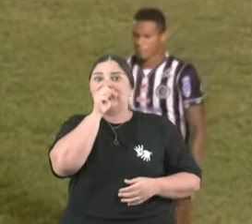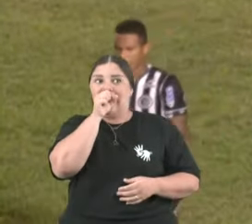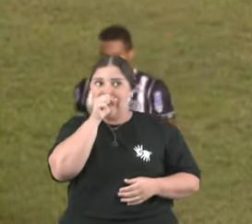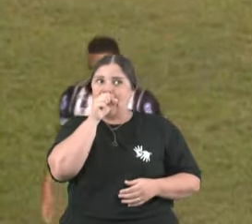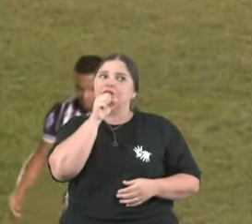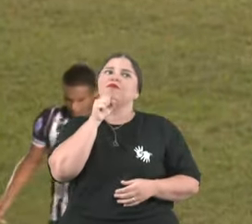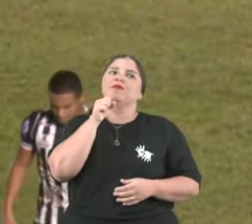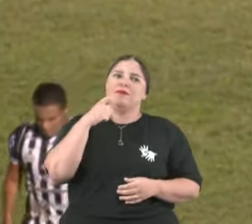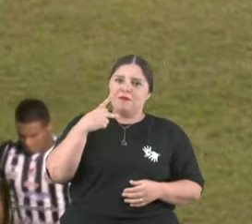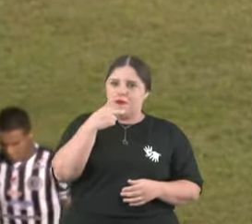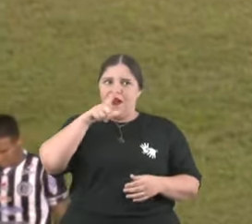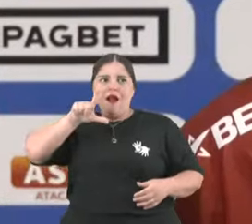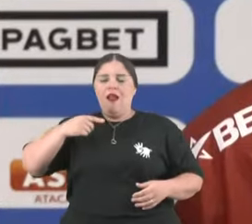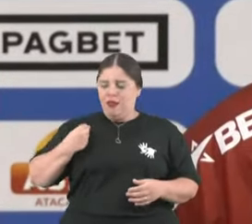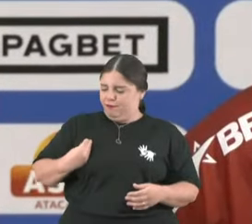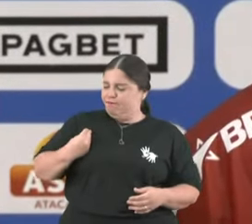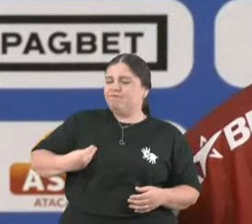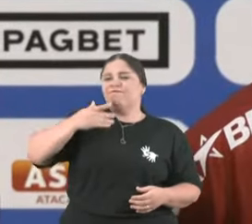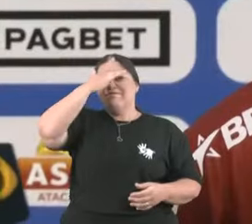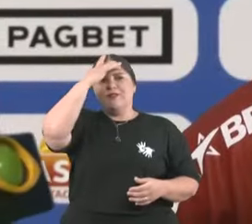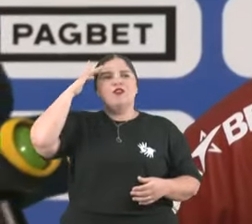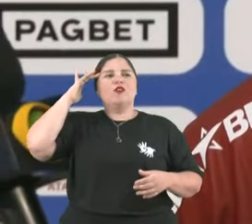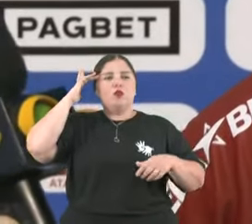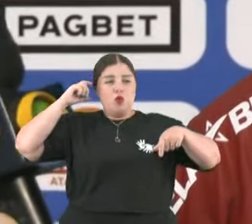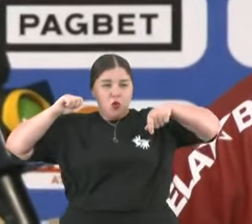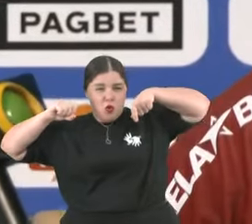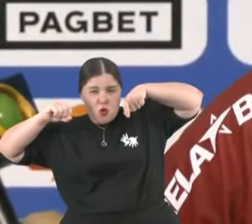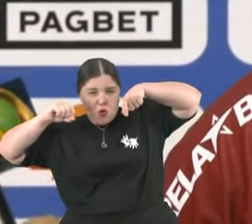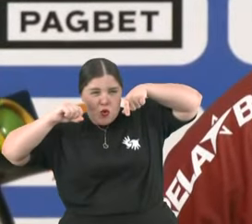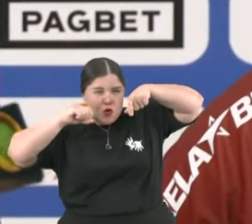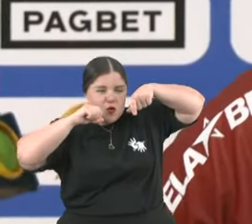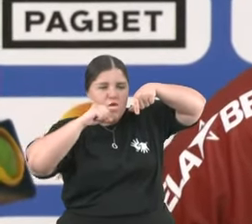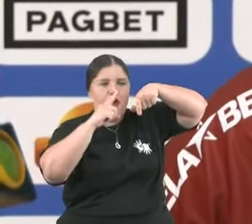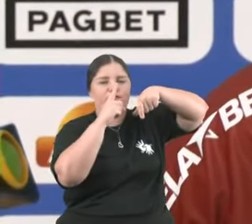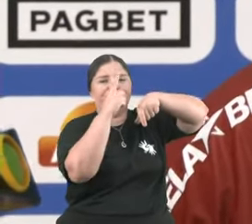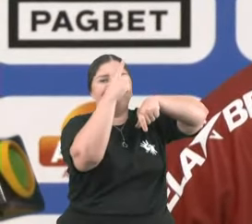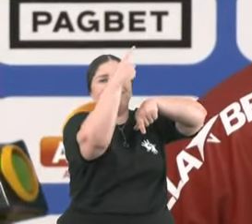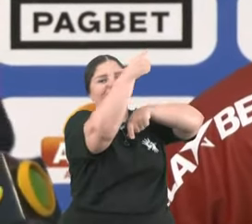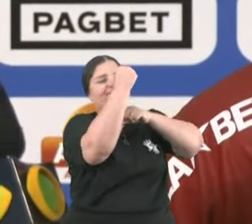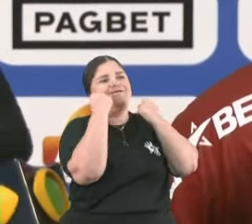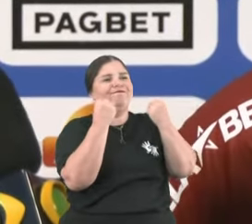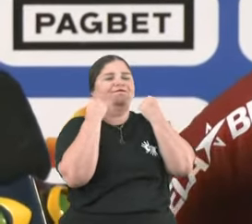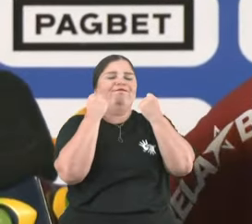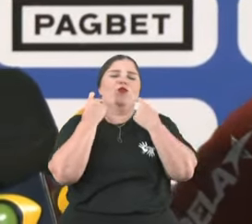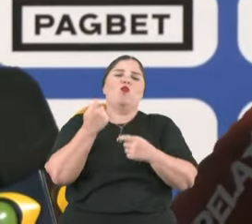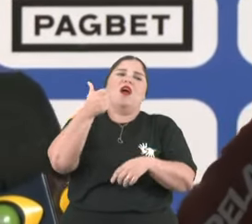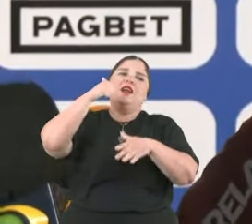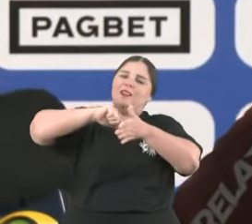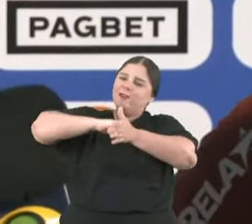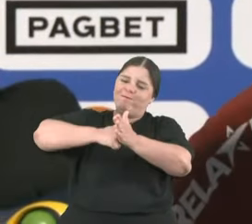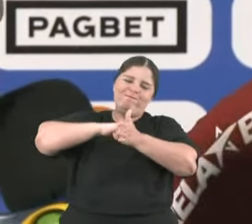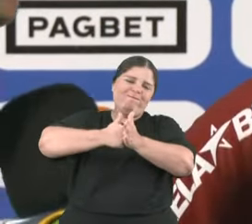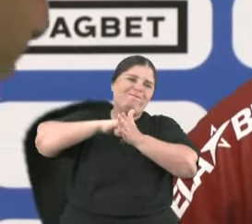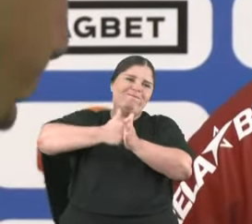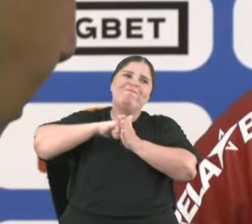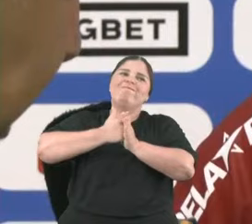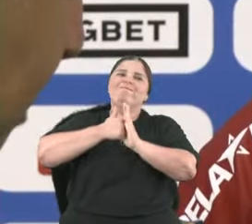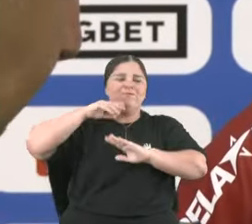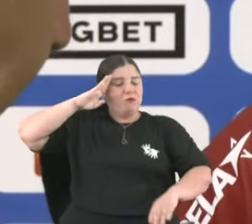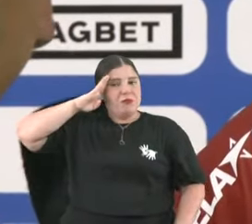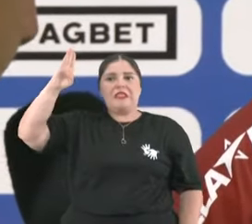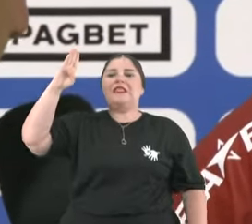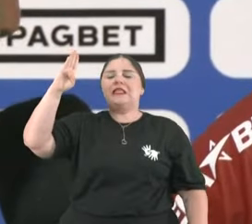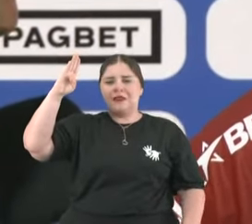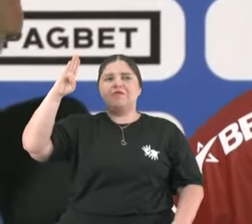um rapaz que quase fez, mas não fez. Hein, PL? Mas é o artilheiro ainda da competição, isolado. O que faltou para o